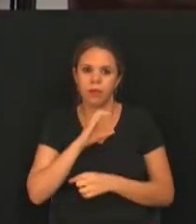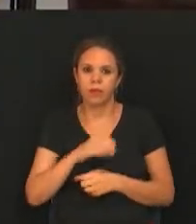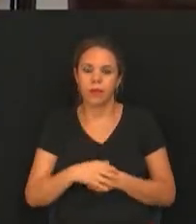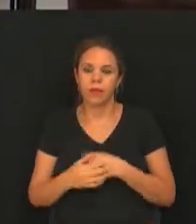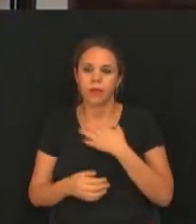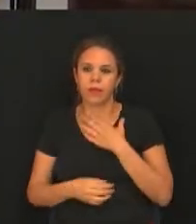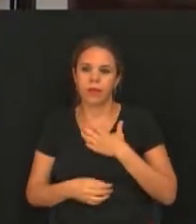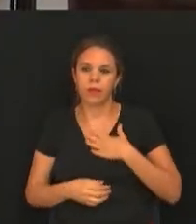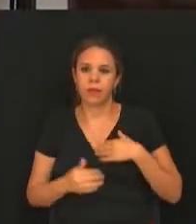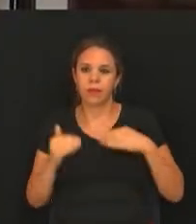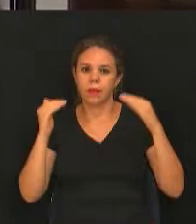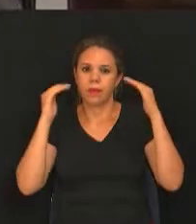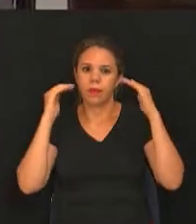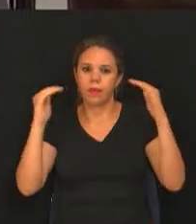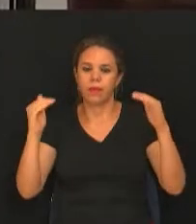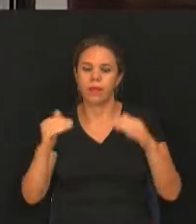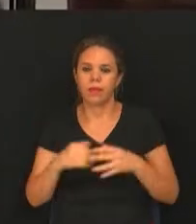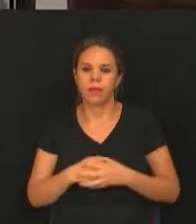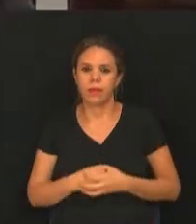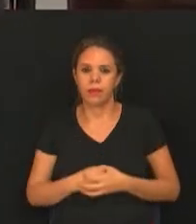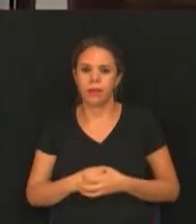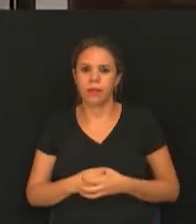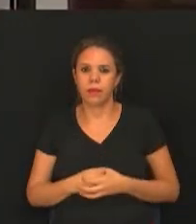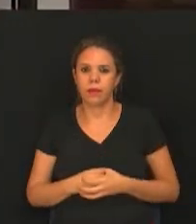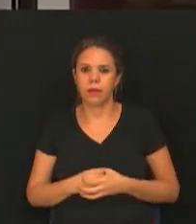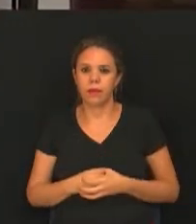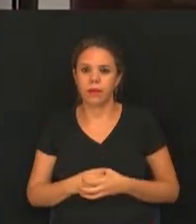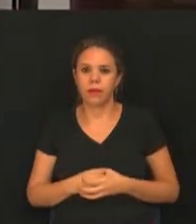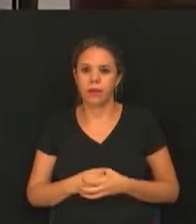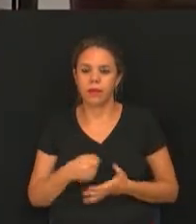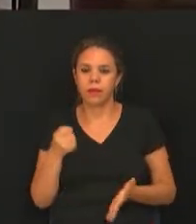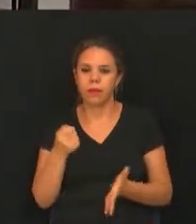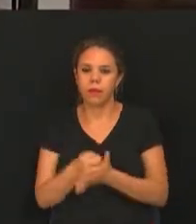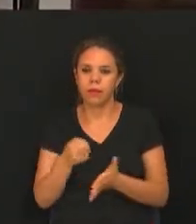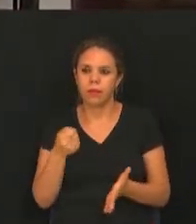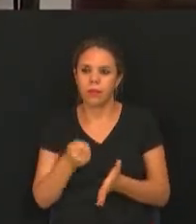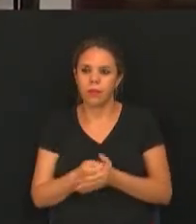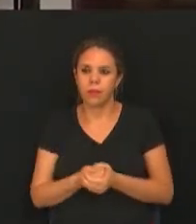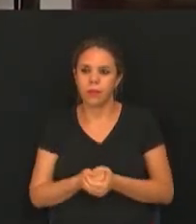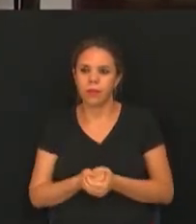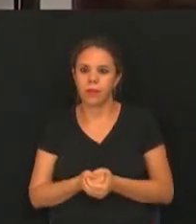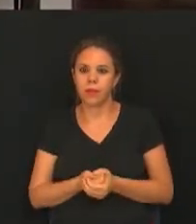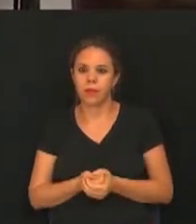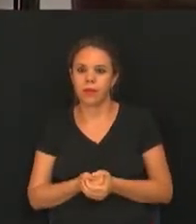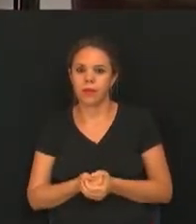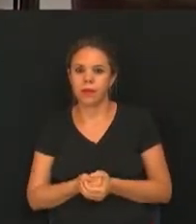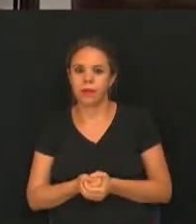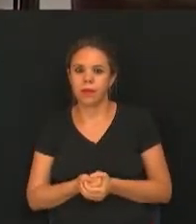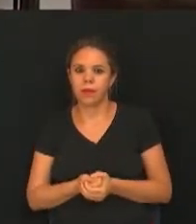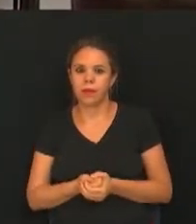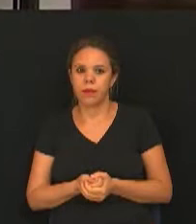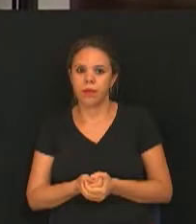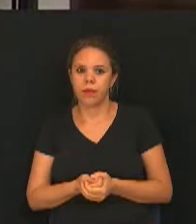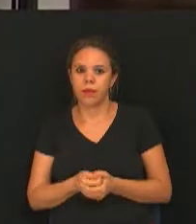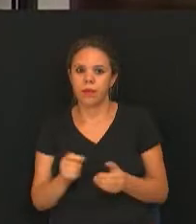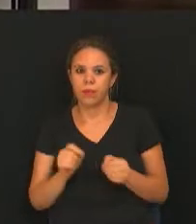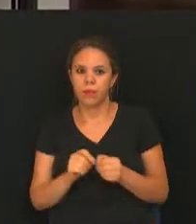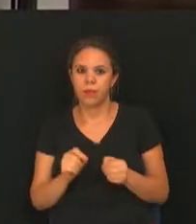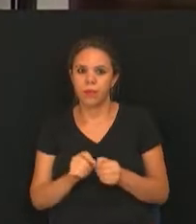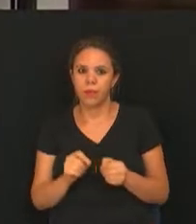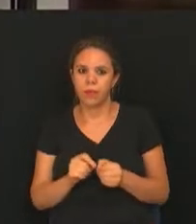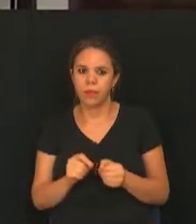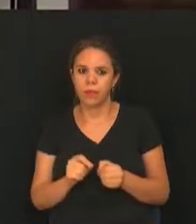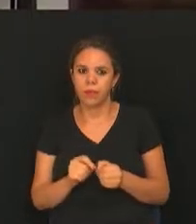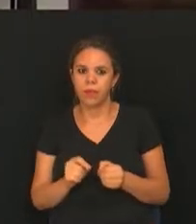para cumprir o nosso dever, cumprir a obrigação e, como se diz, fazer valer